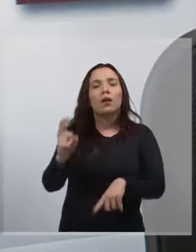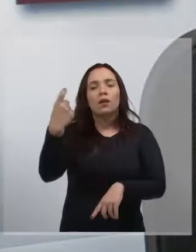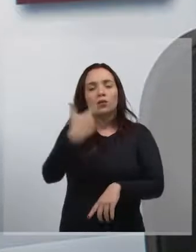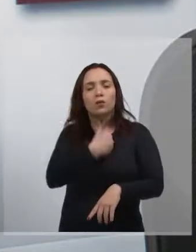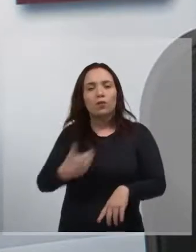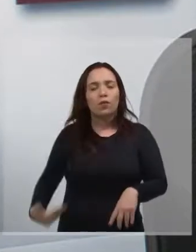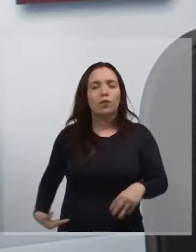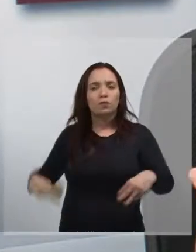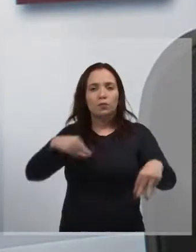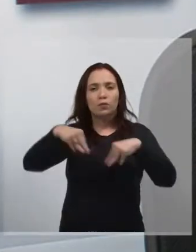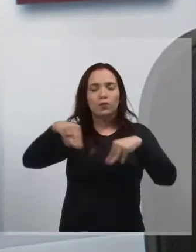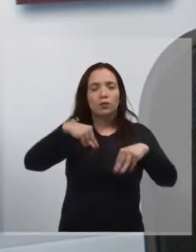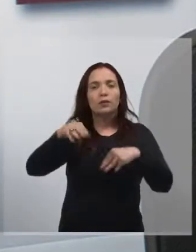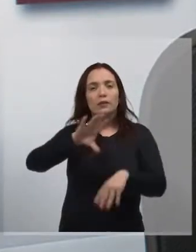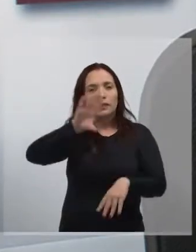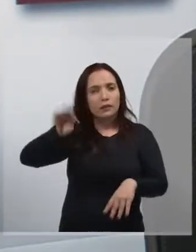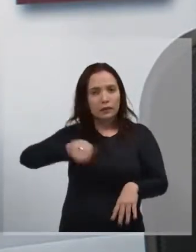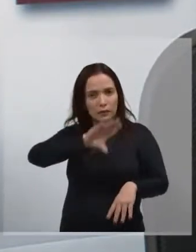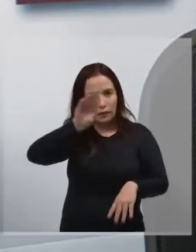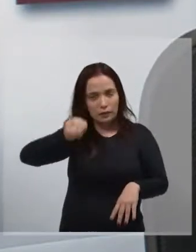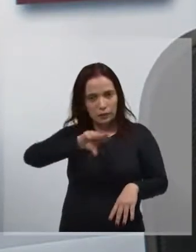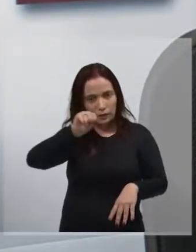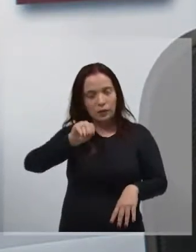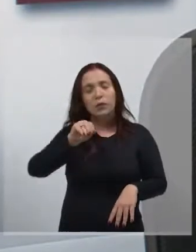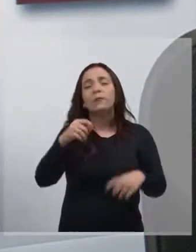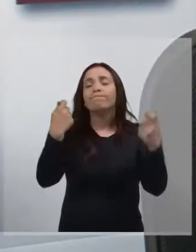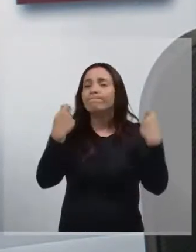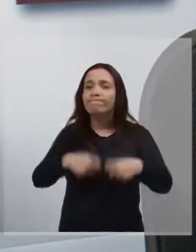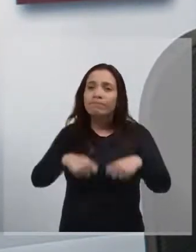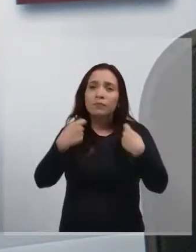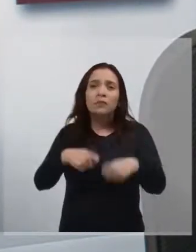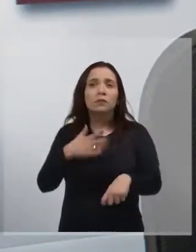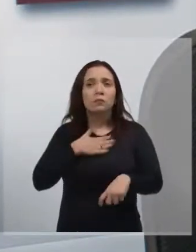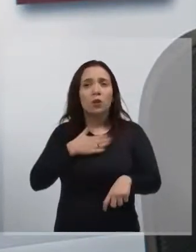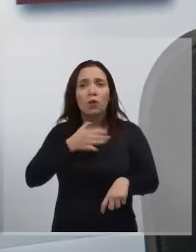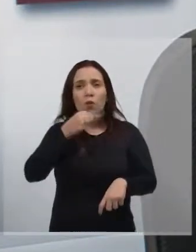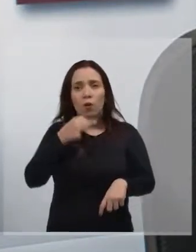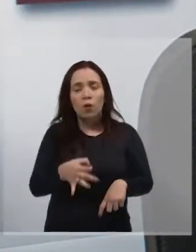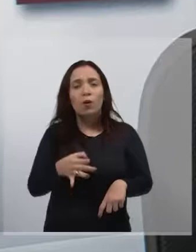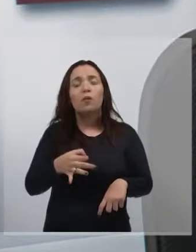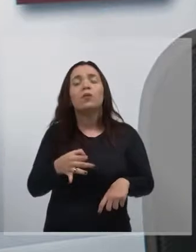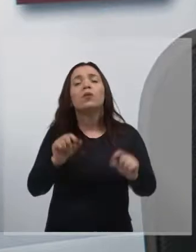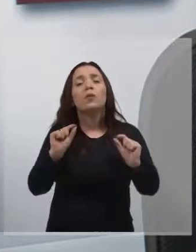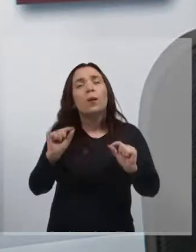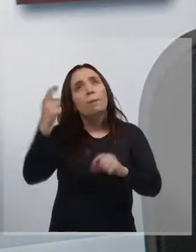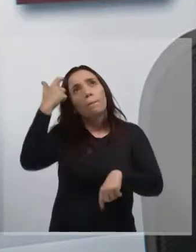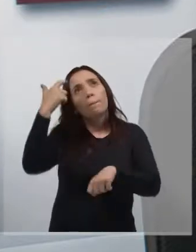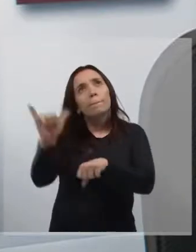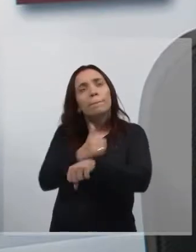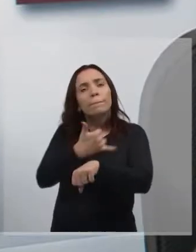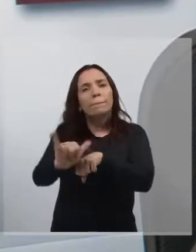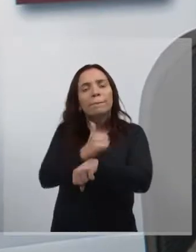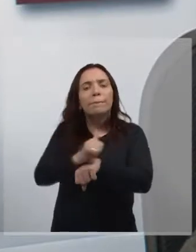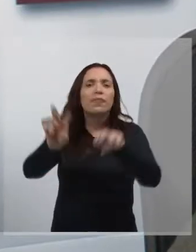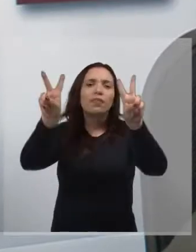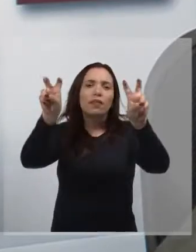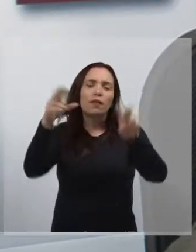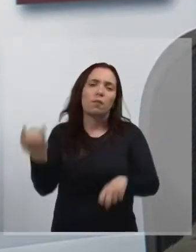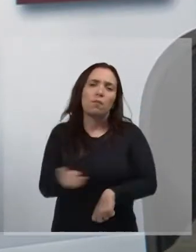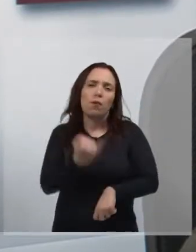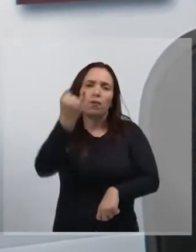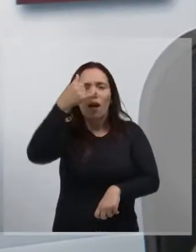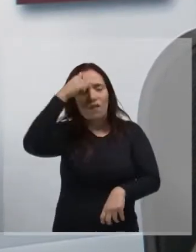e ex-ministro cearense Ciro Gomes, que eles precisam, na minha avaliação, encontrar uma pauta que não